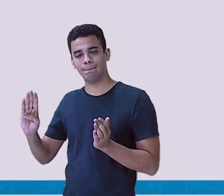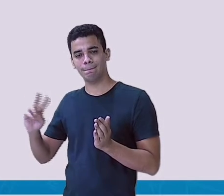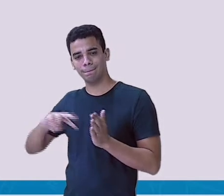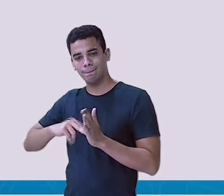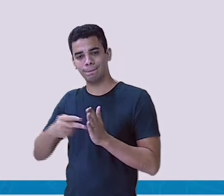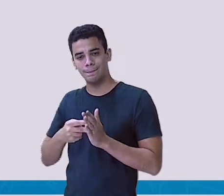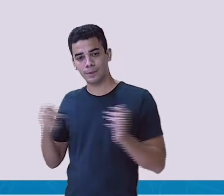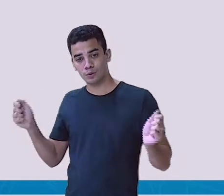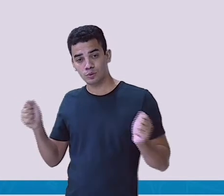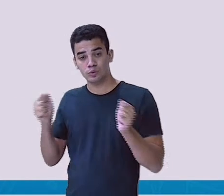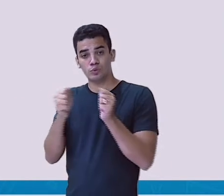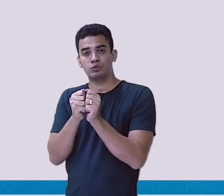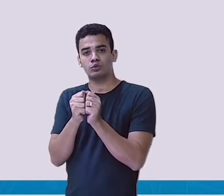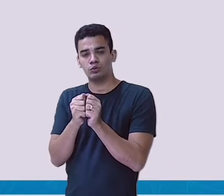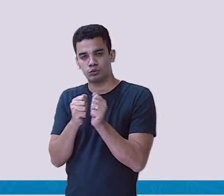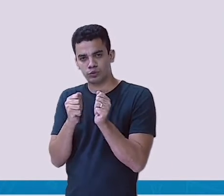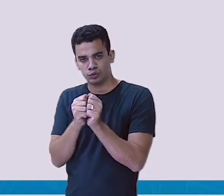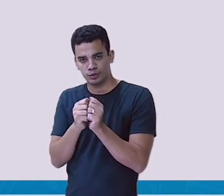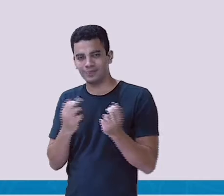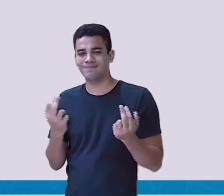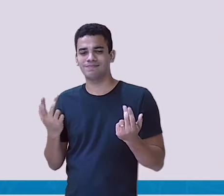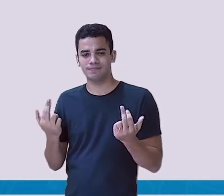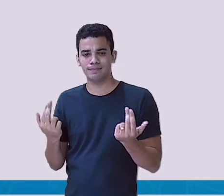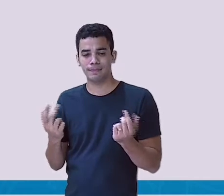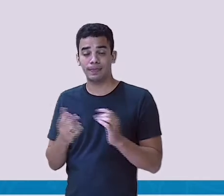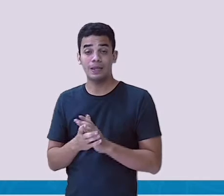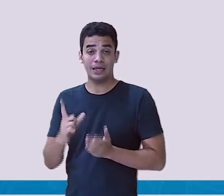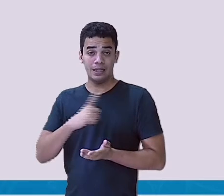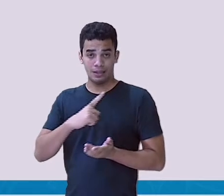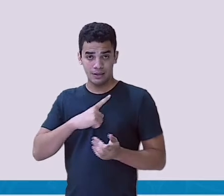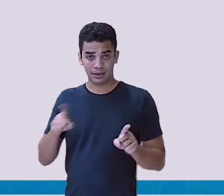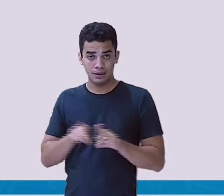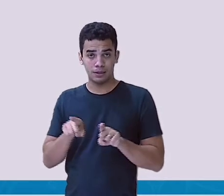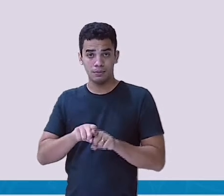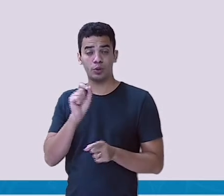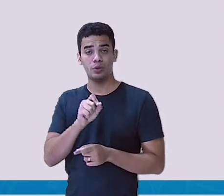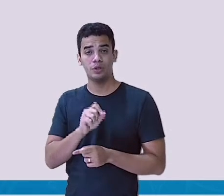E eu tenho ainda que o ângulo CBA